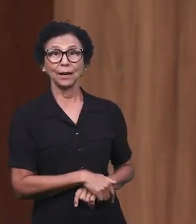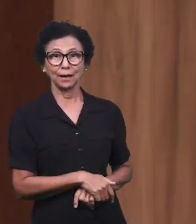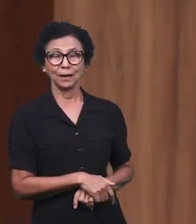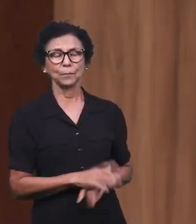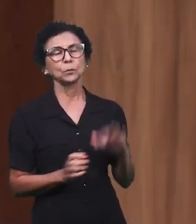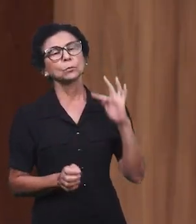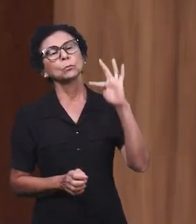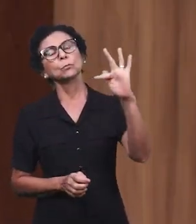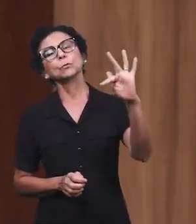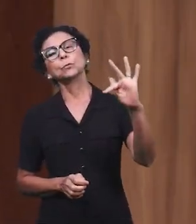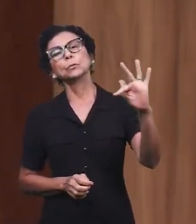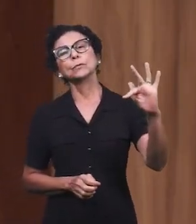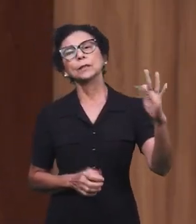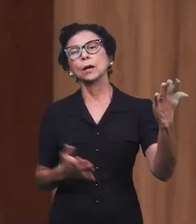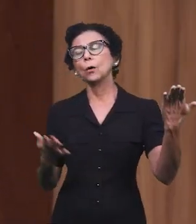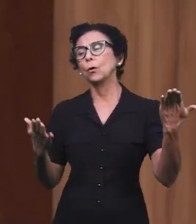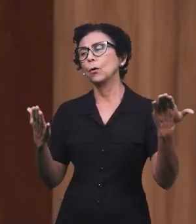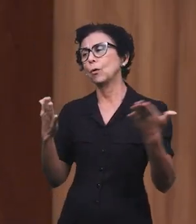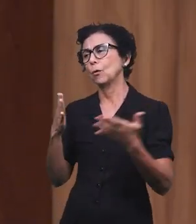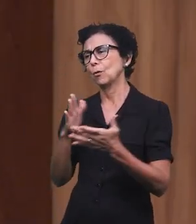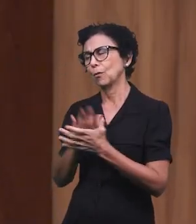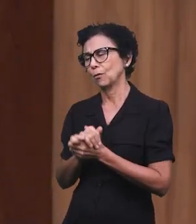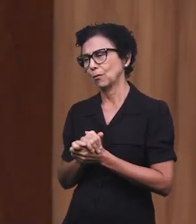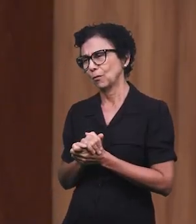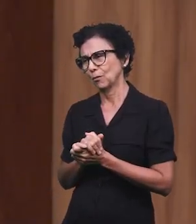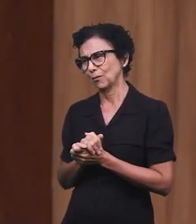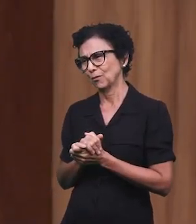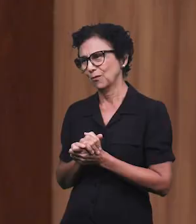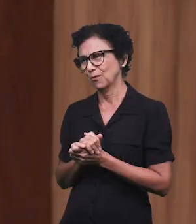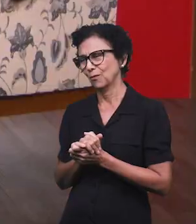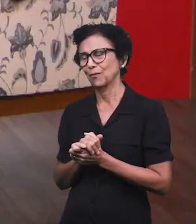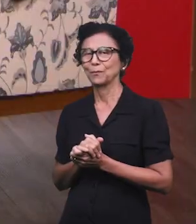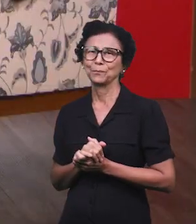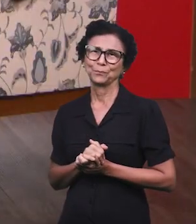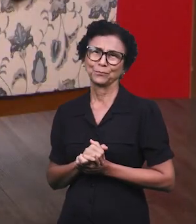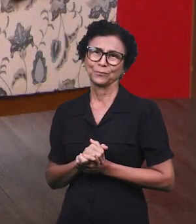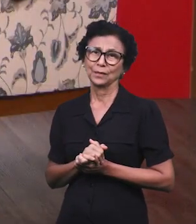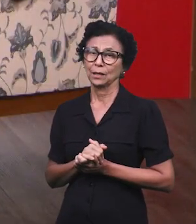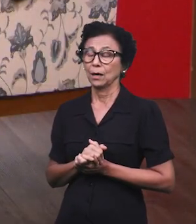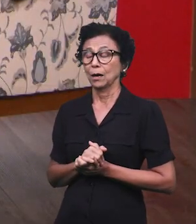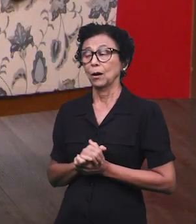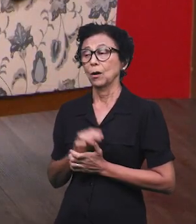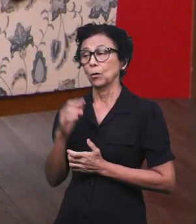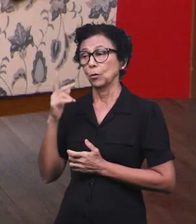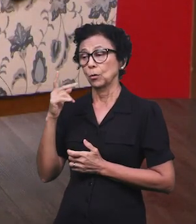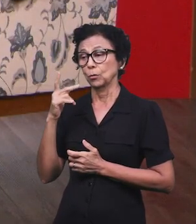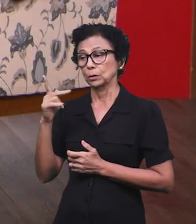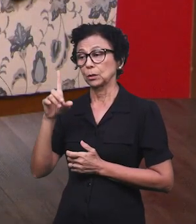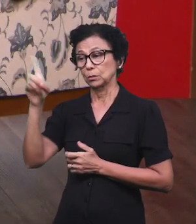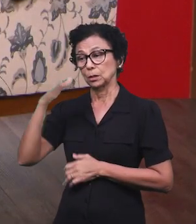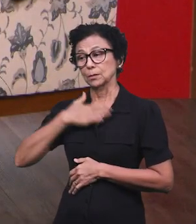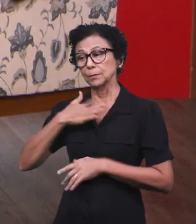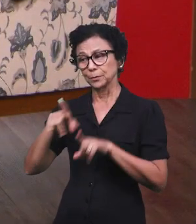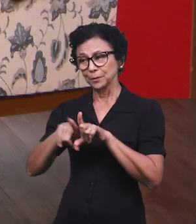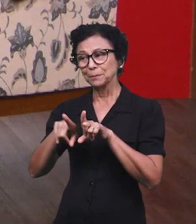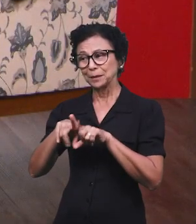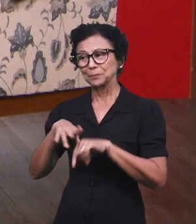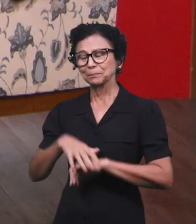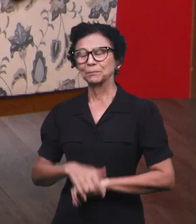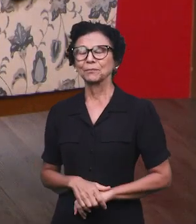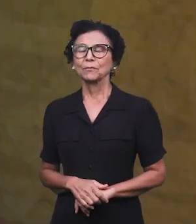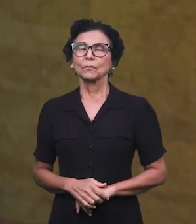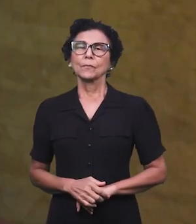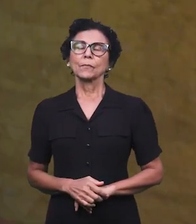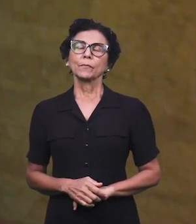ela possa dizer: o seu Deus é o meu Deus também. Com certeza. Diniz, interessante. Nós temos aprendido, né? E nós